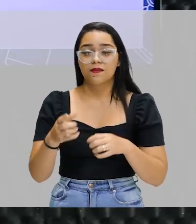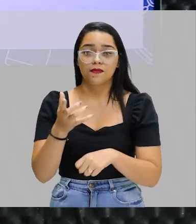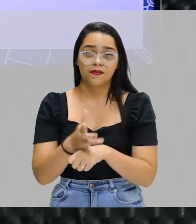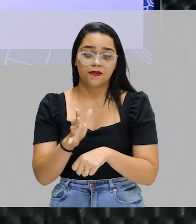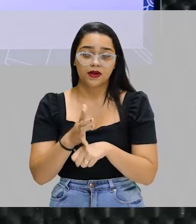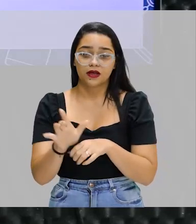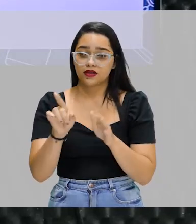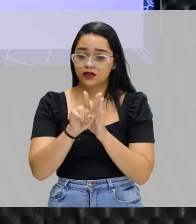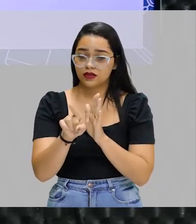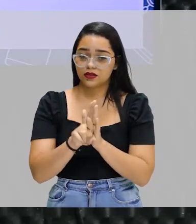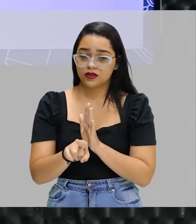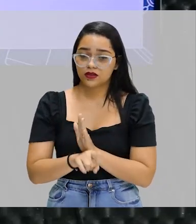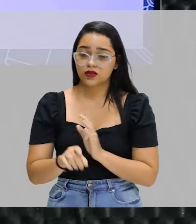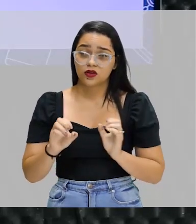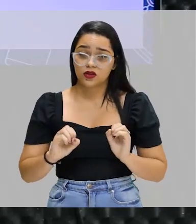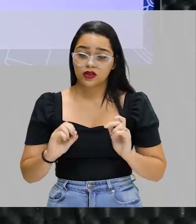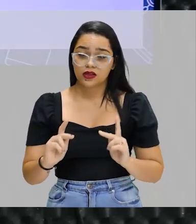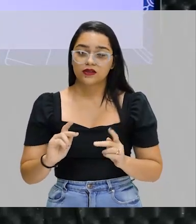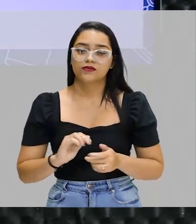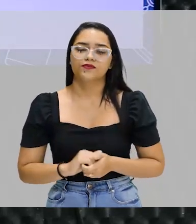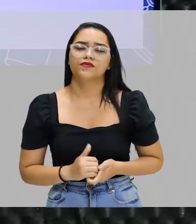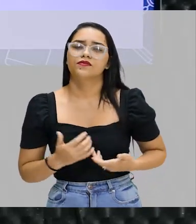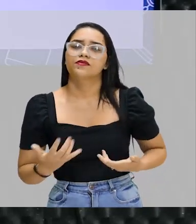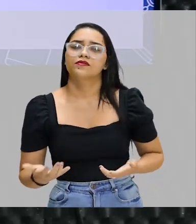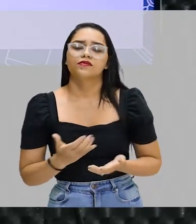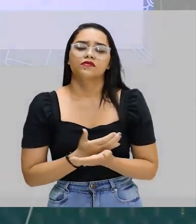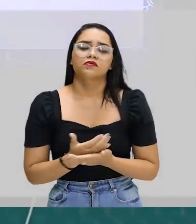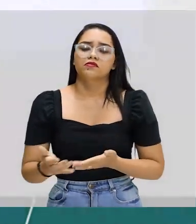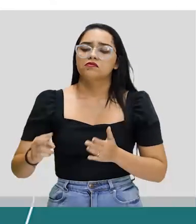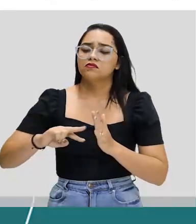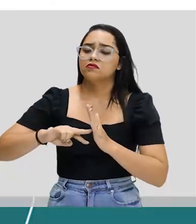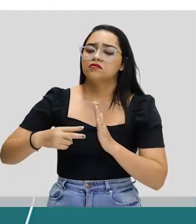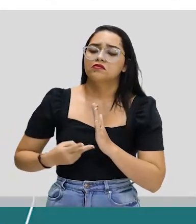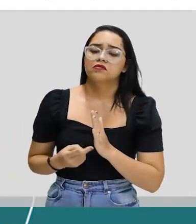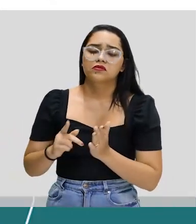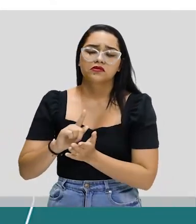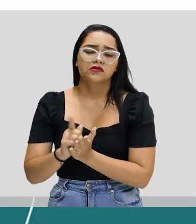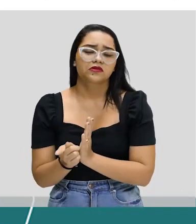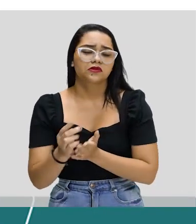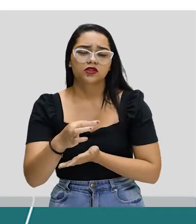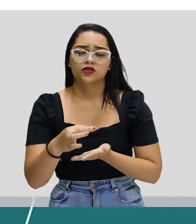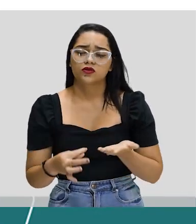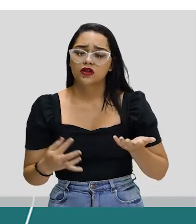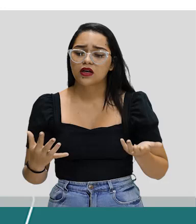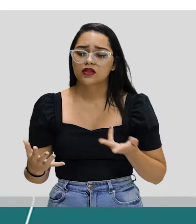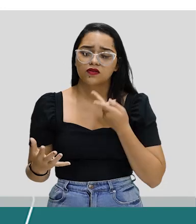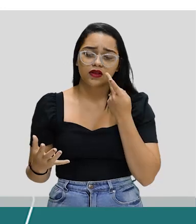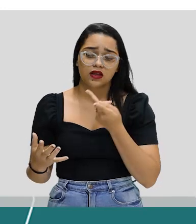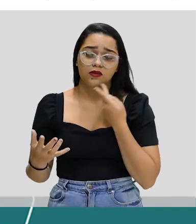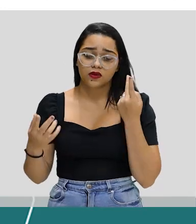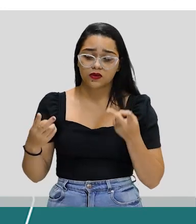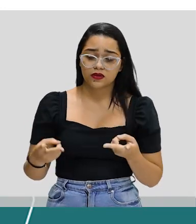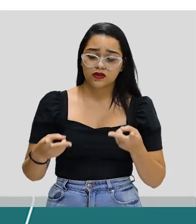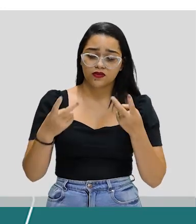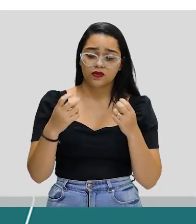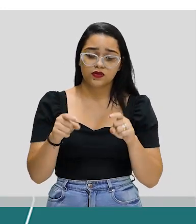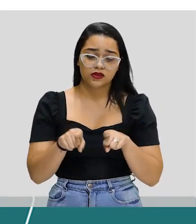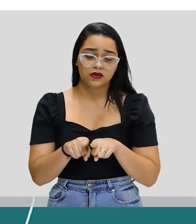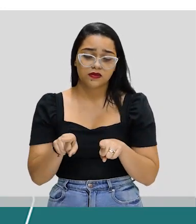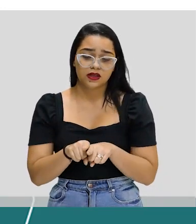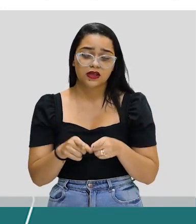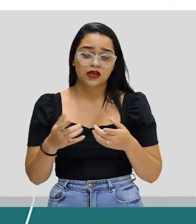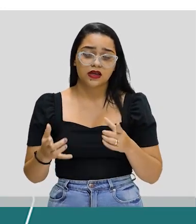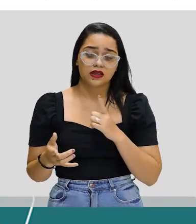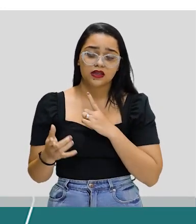para a prática a partir dos exercícios, tá bom? Então, para a gente começar, o que são gêneros textuais, né? Quando nós falamos e observamos